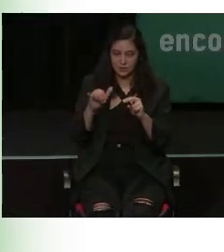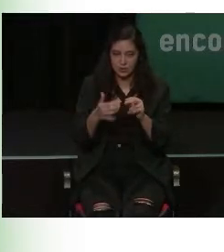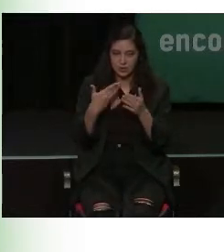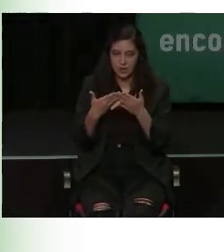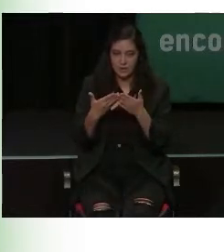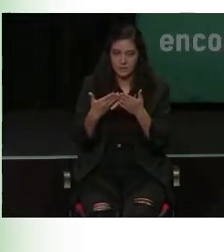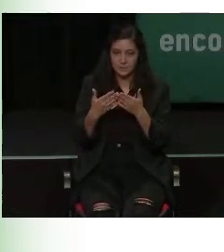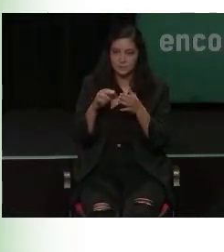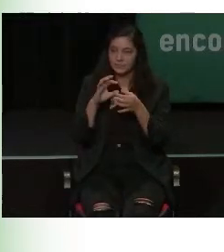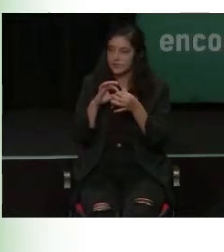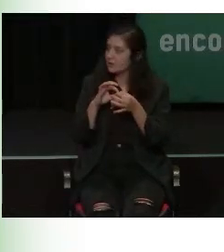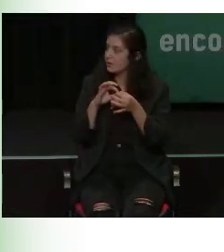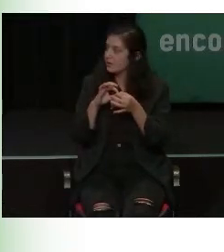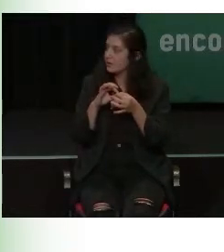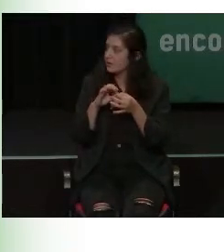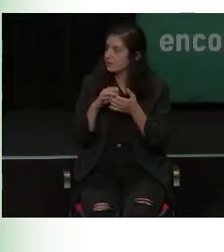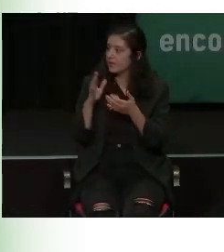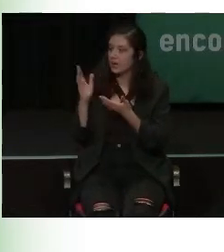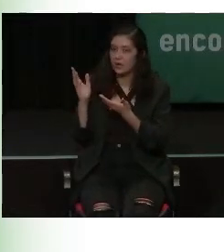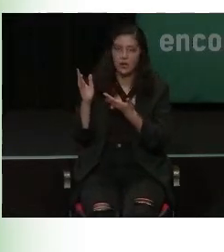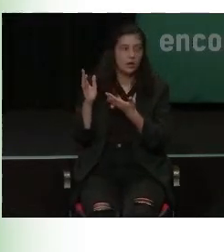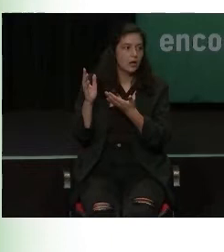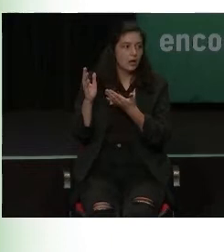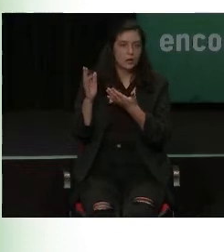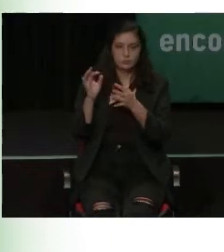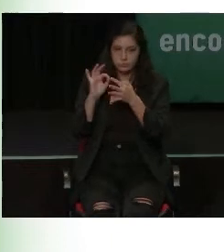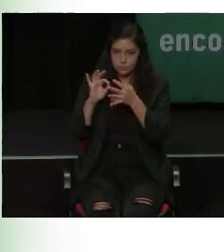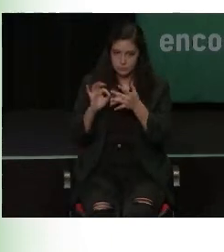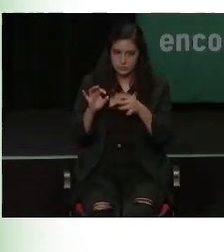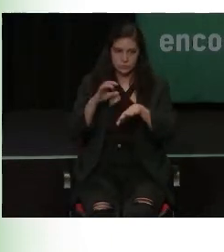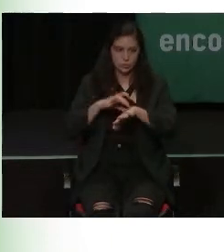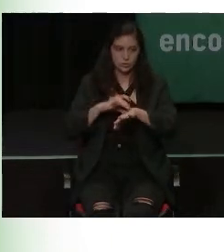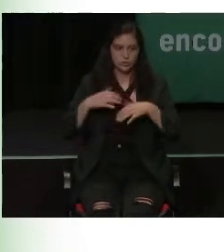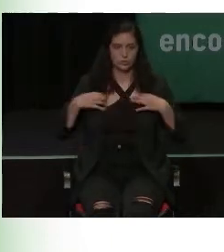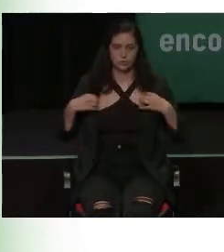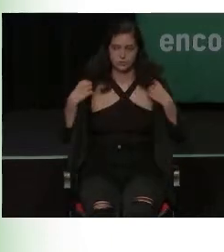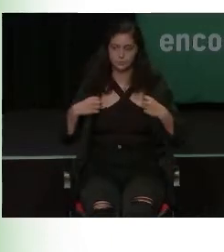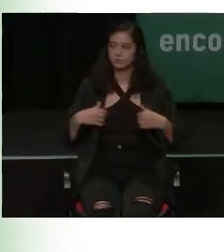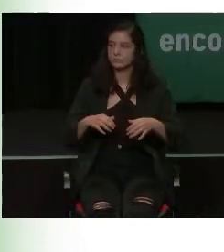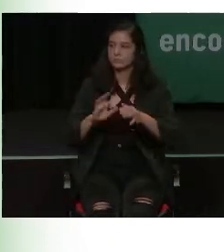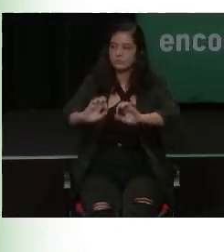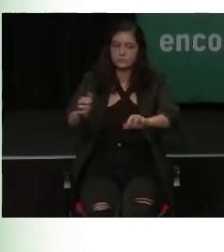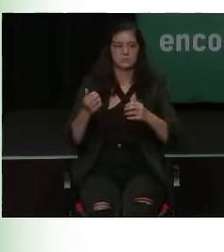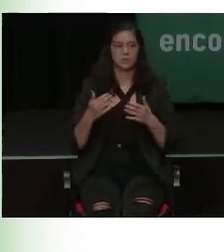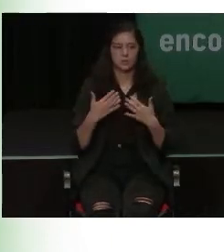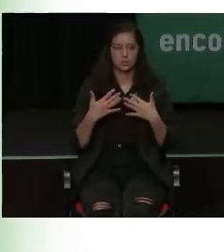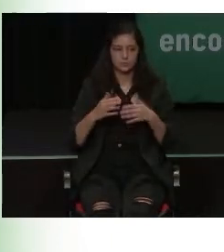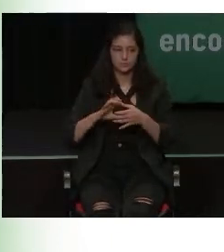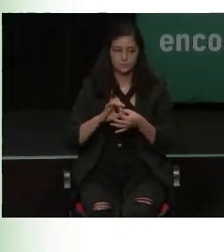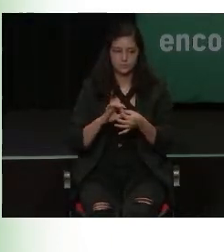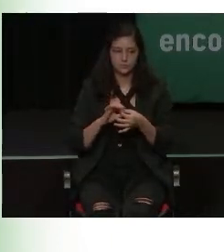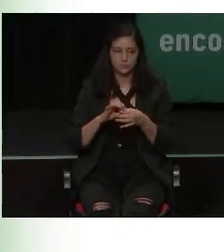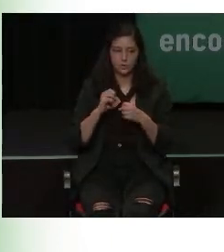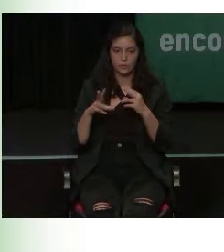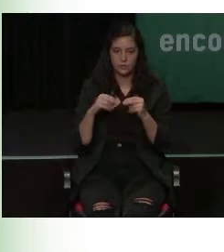casos dos doentes com esta patologia. E trouxe-vos, para não vos amassar mais, um outro exemplo de uma novidade